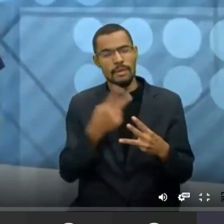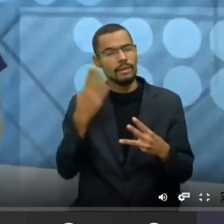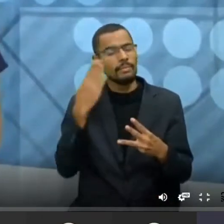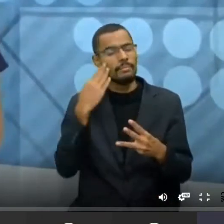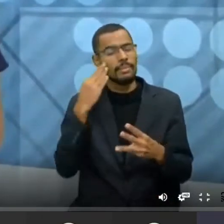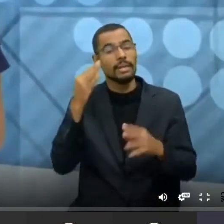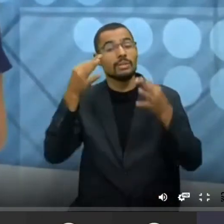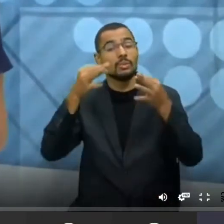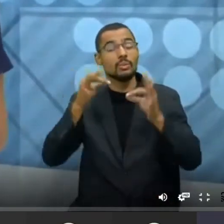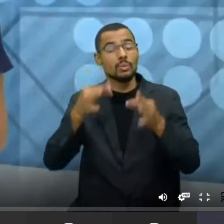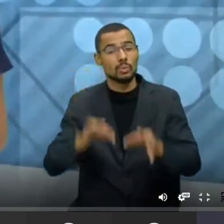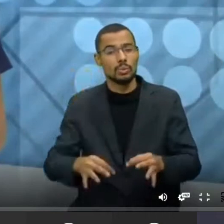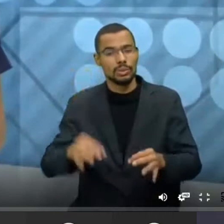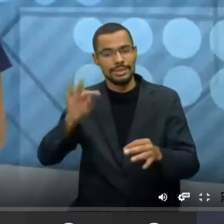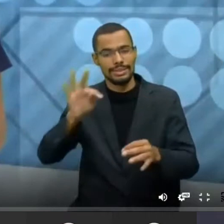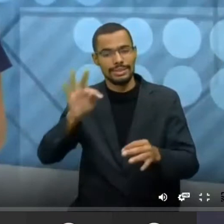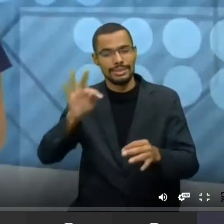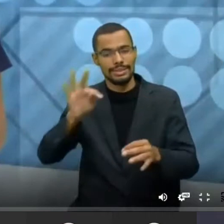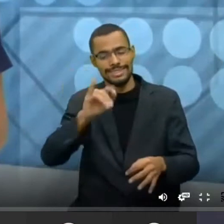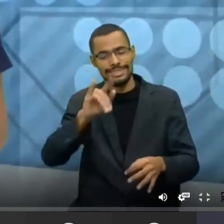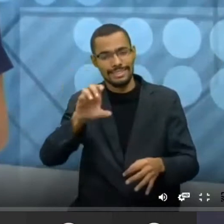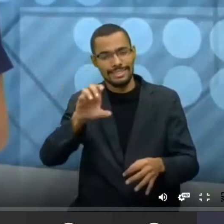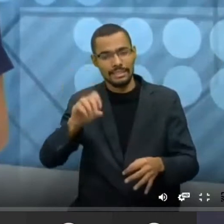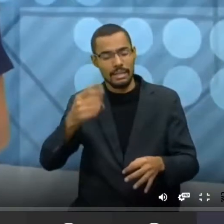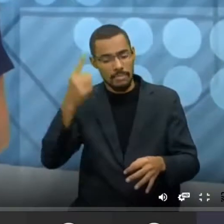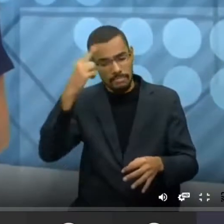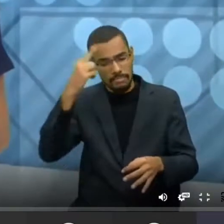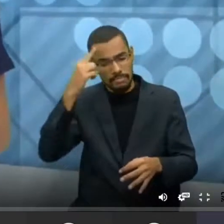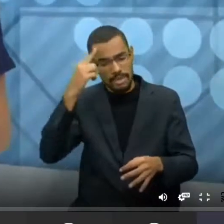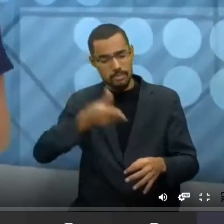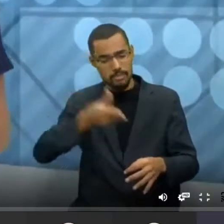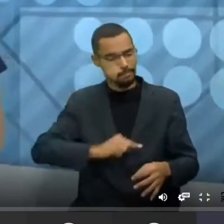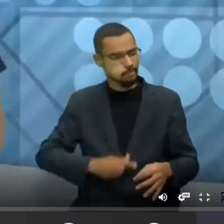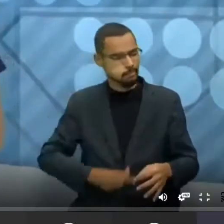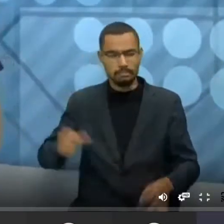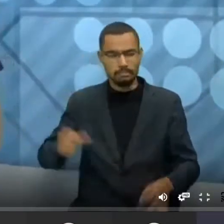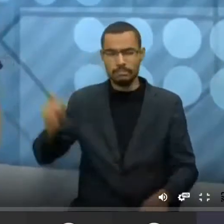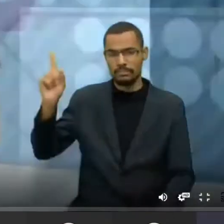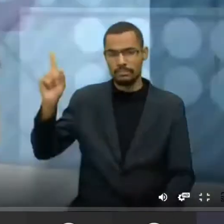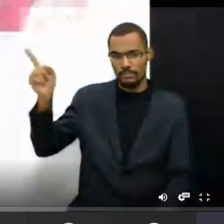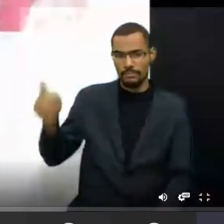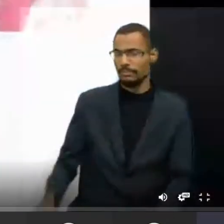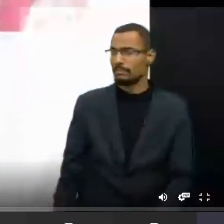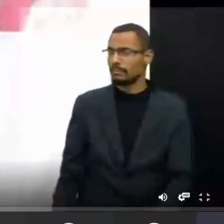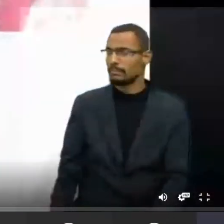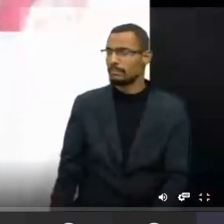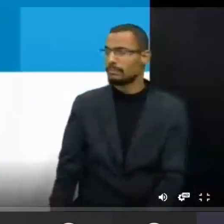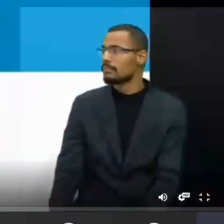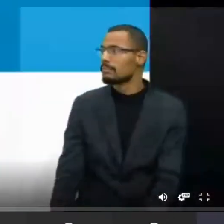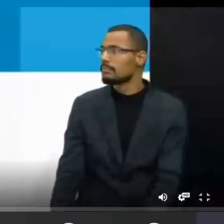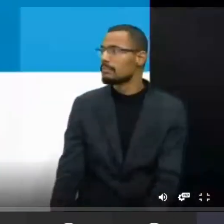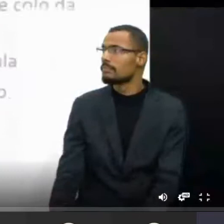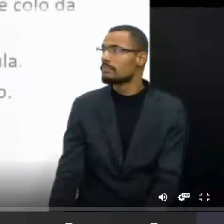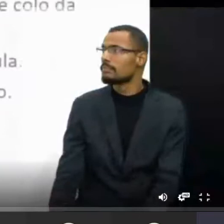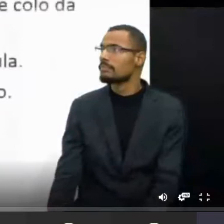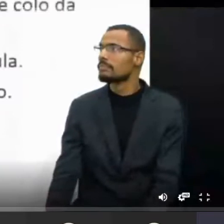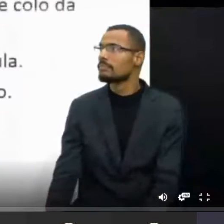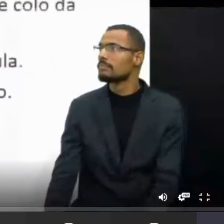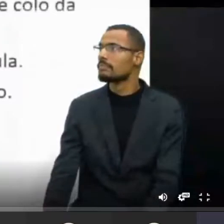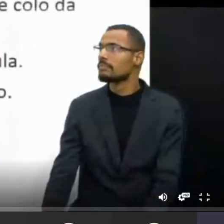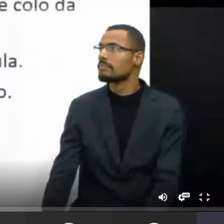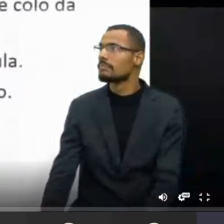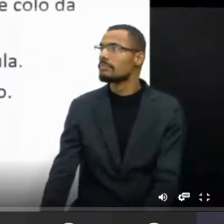as estruturas do tecido, a parte histológica do estômago. Então, acompanhem comigo as nossas instruções. Então, para a